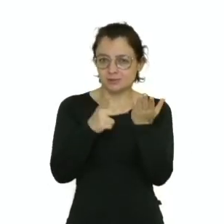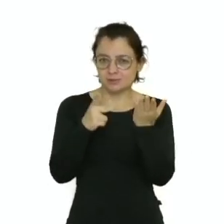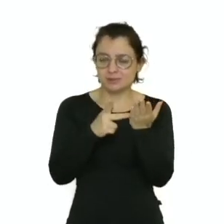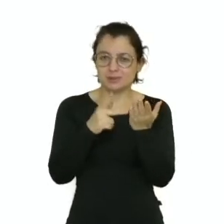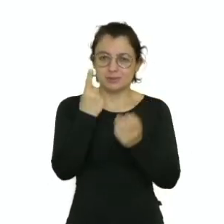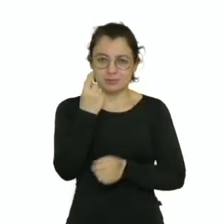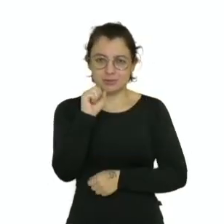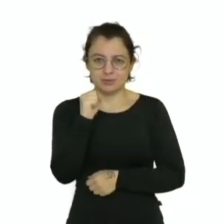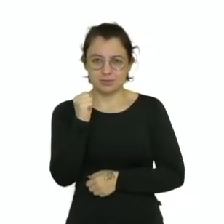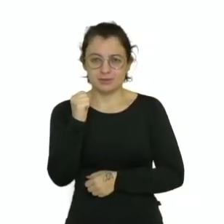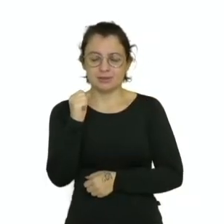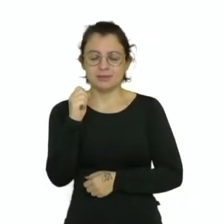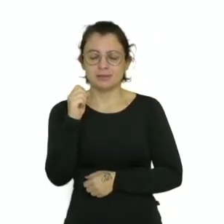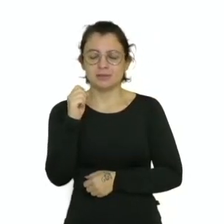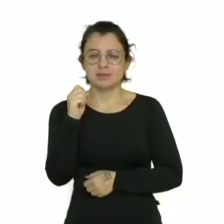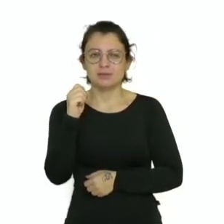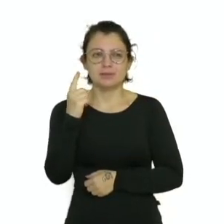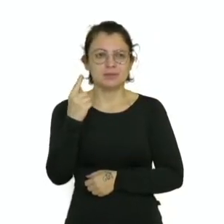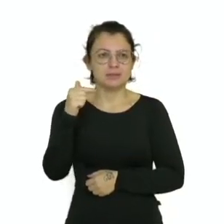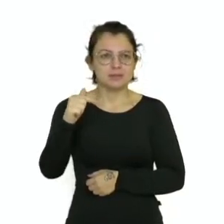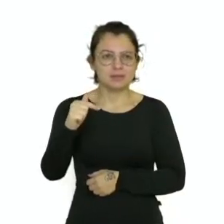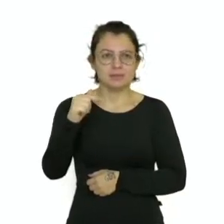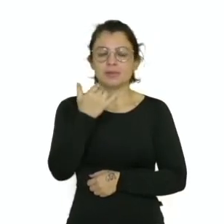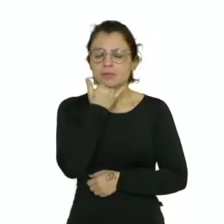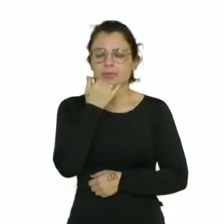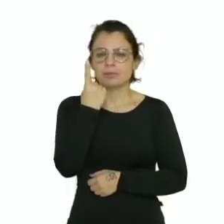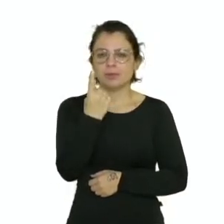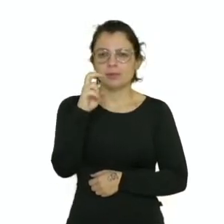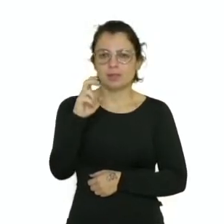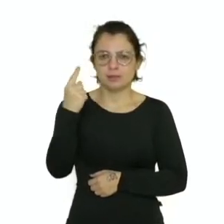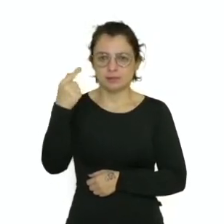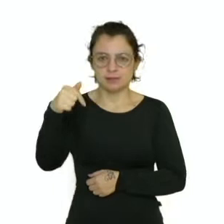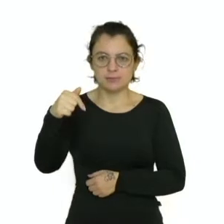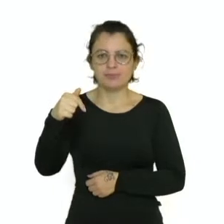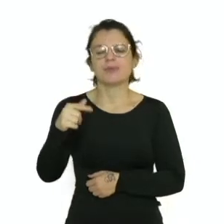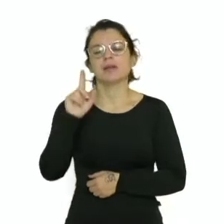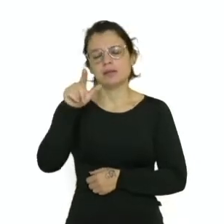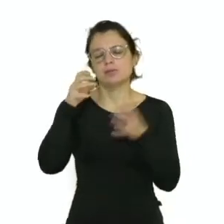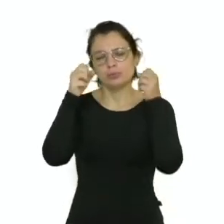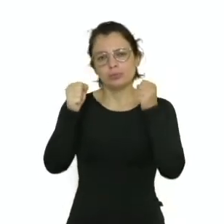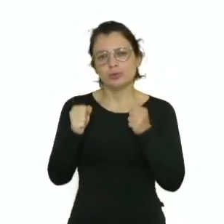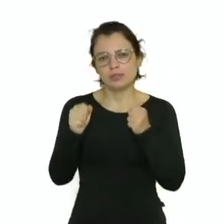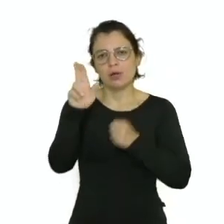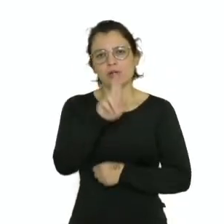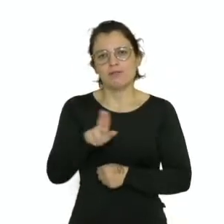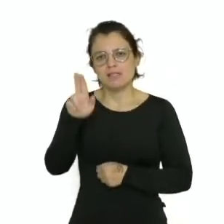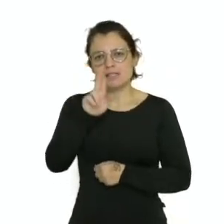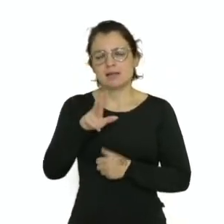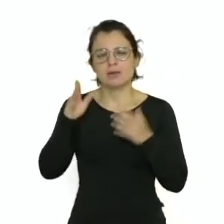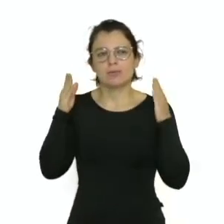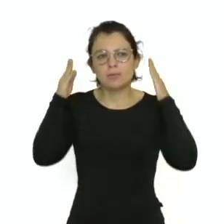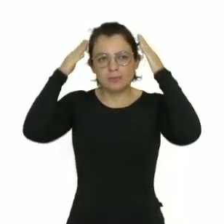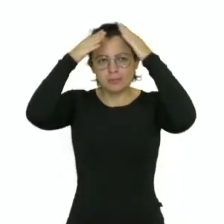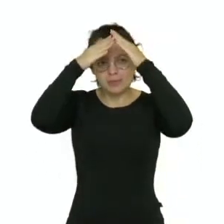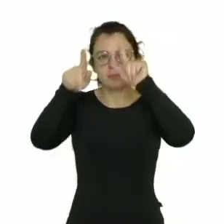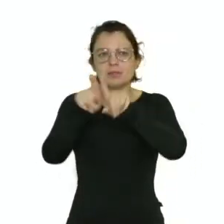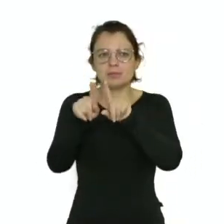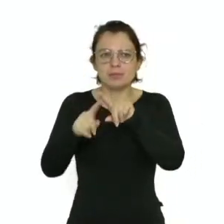em 1517? O poder universal do Papa, a corrupção,